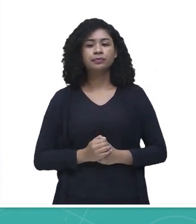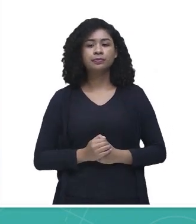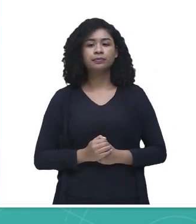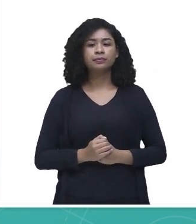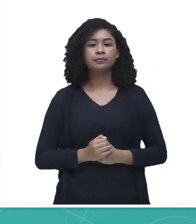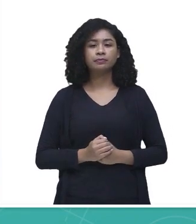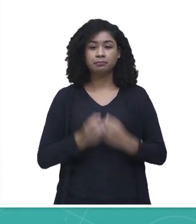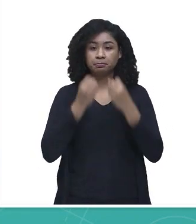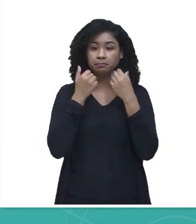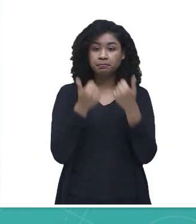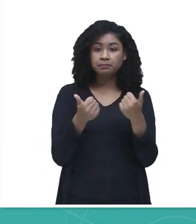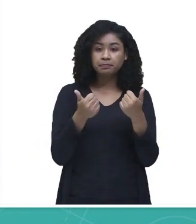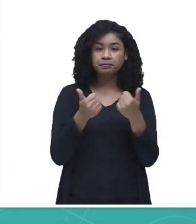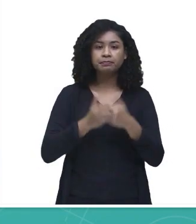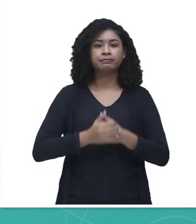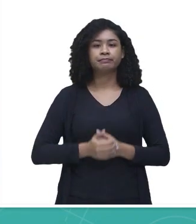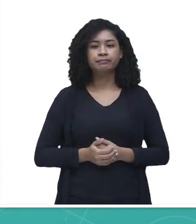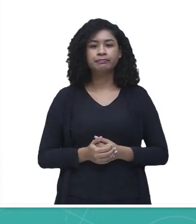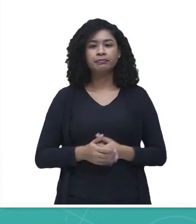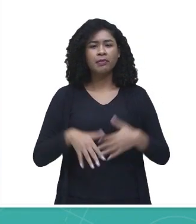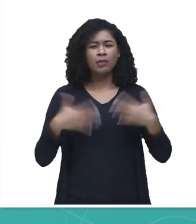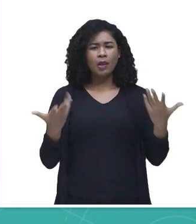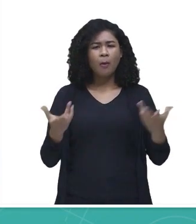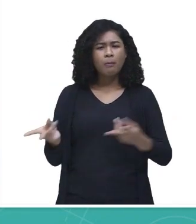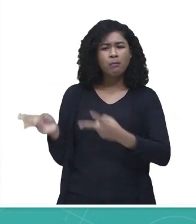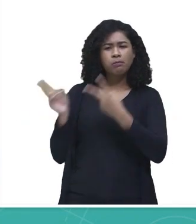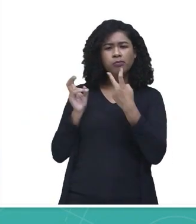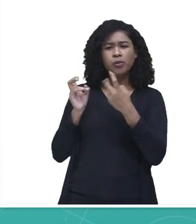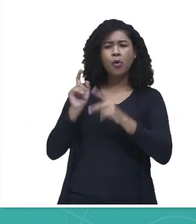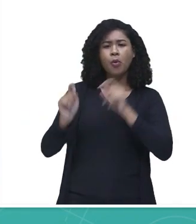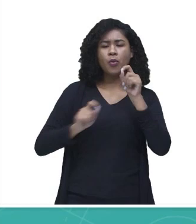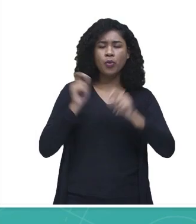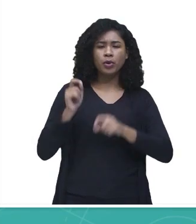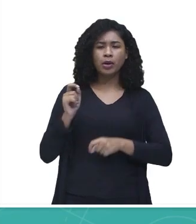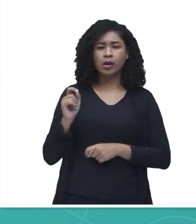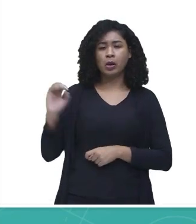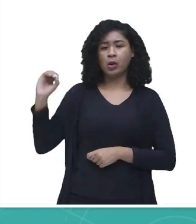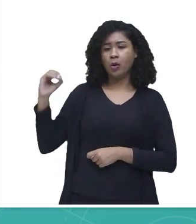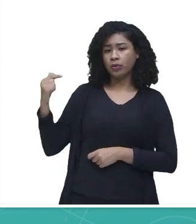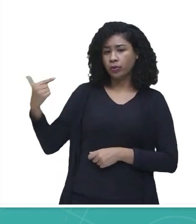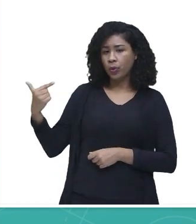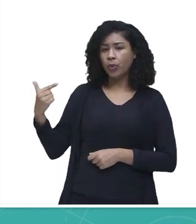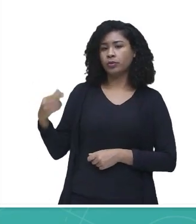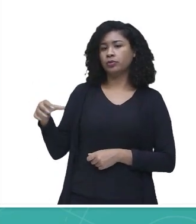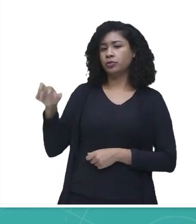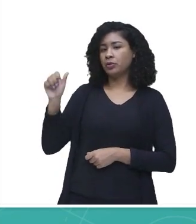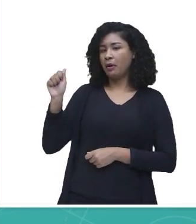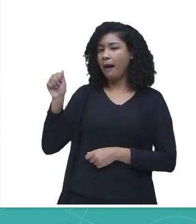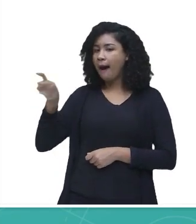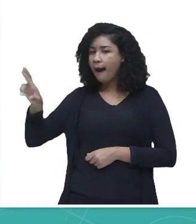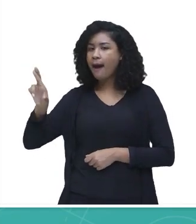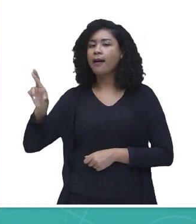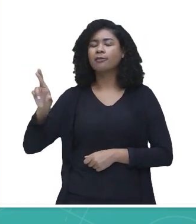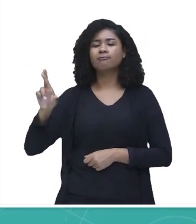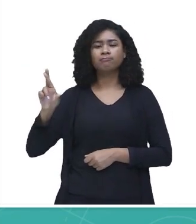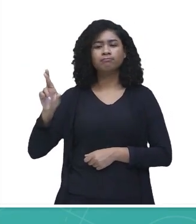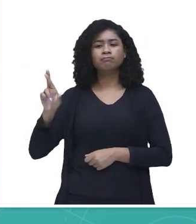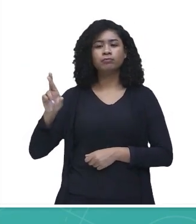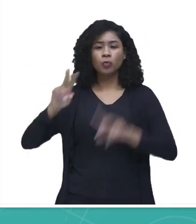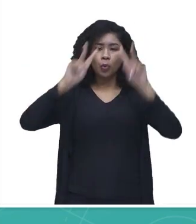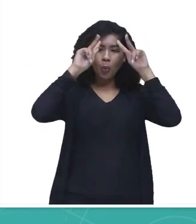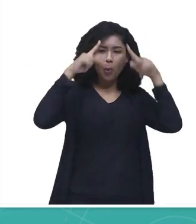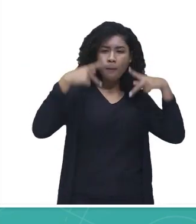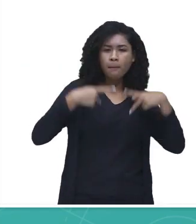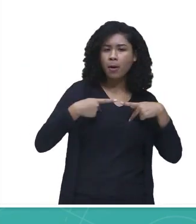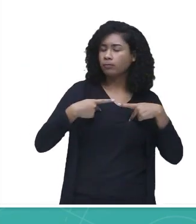tá bom? Muito bem, então a gente observou que aí o ar, né, e os seres vivos estão intimamente relacionados. E que sem o ar a